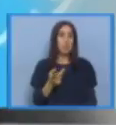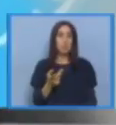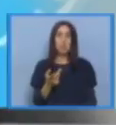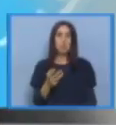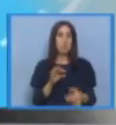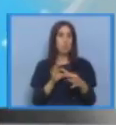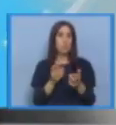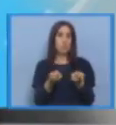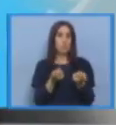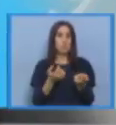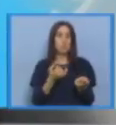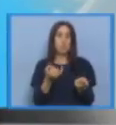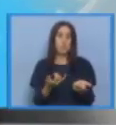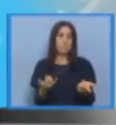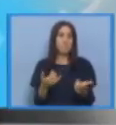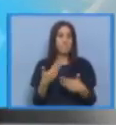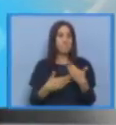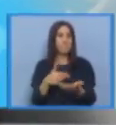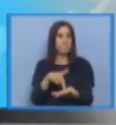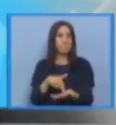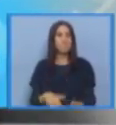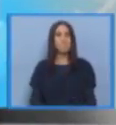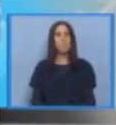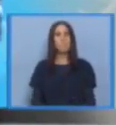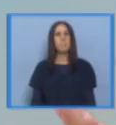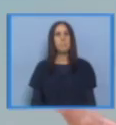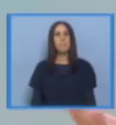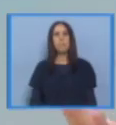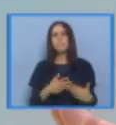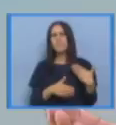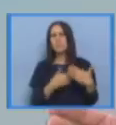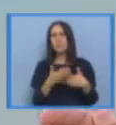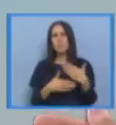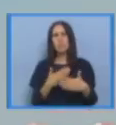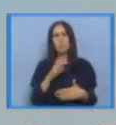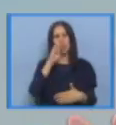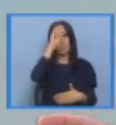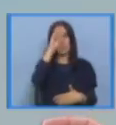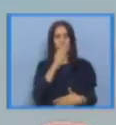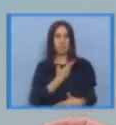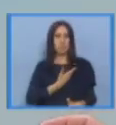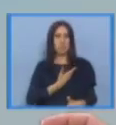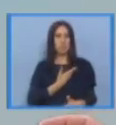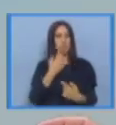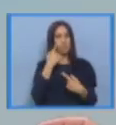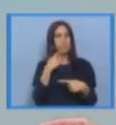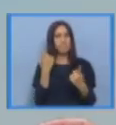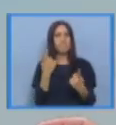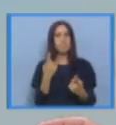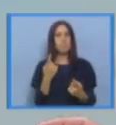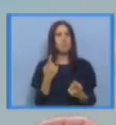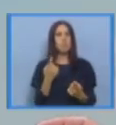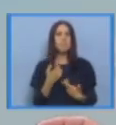esta coordenação que depois, enfim, vai para o terreno, não é? Entretanto, o Papa Francisco manifestou as